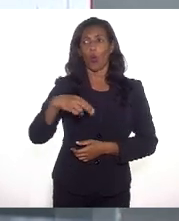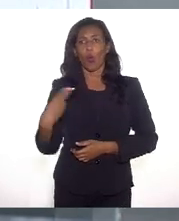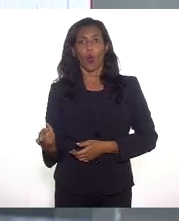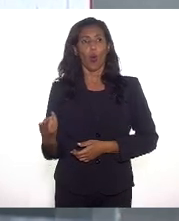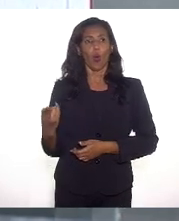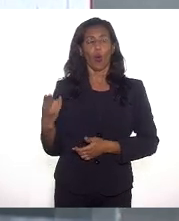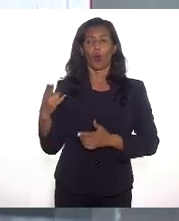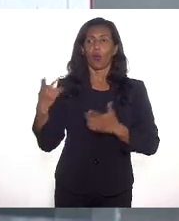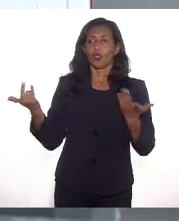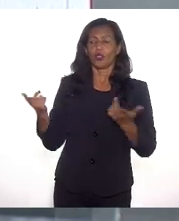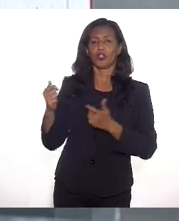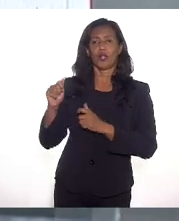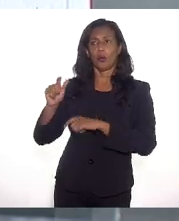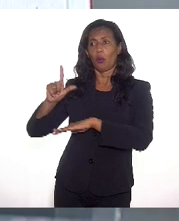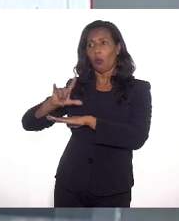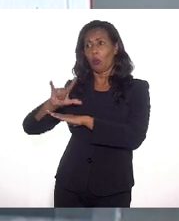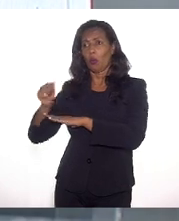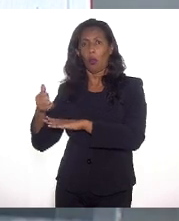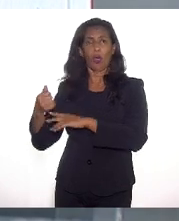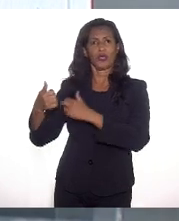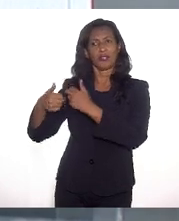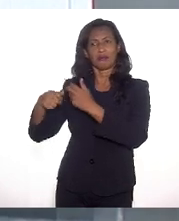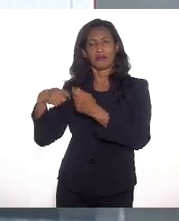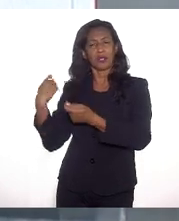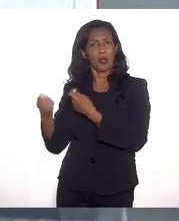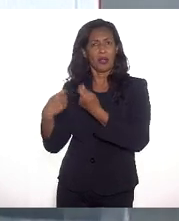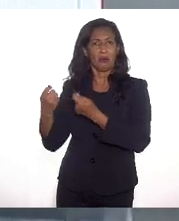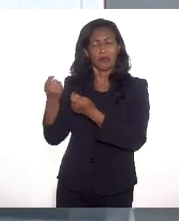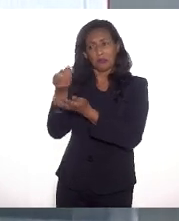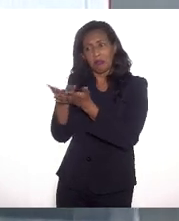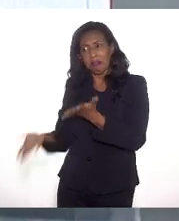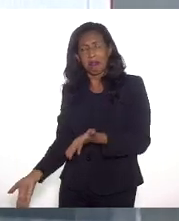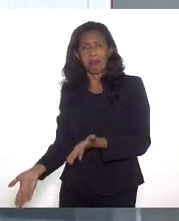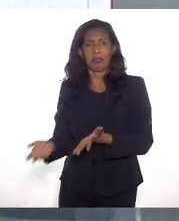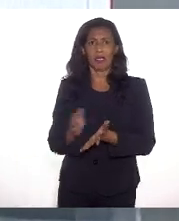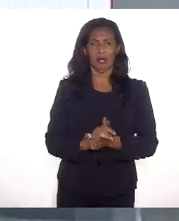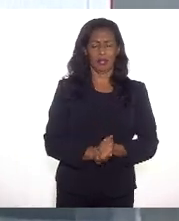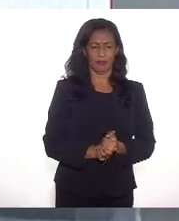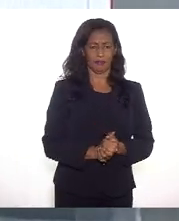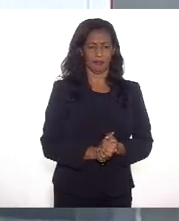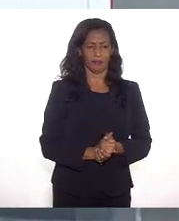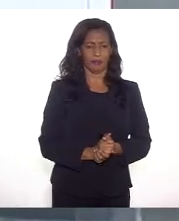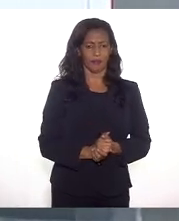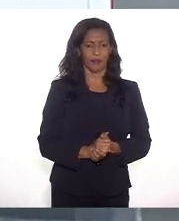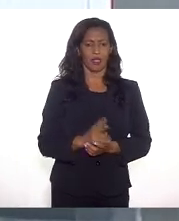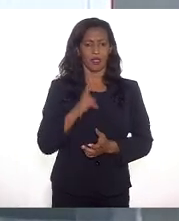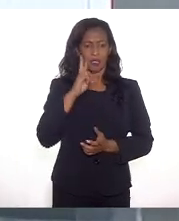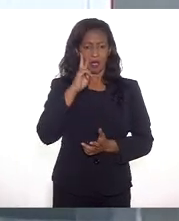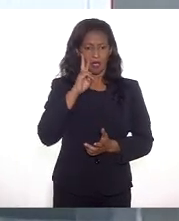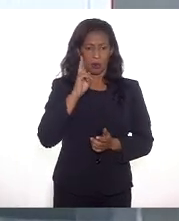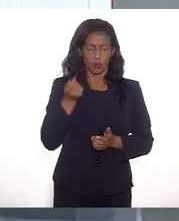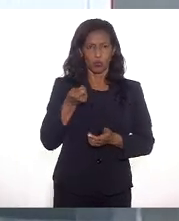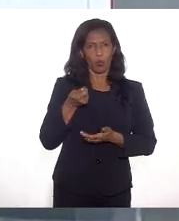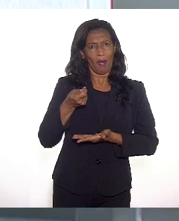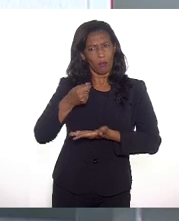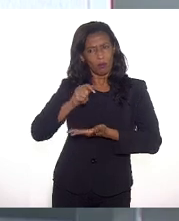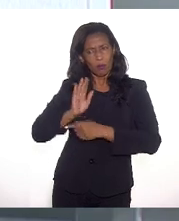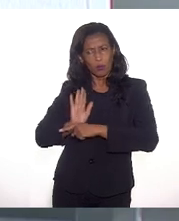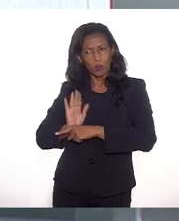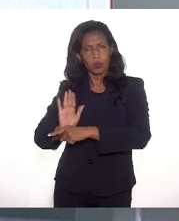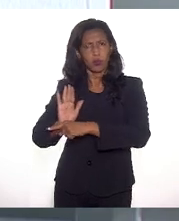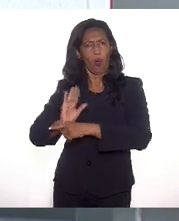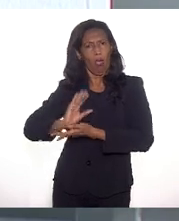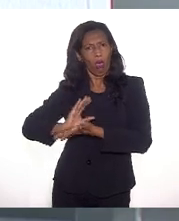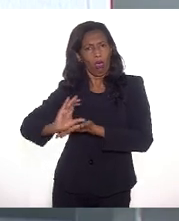negócios muito prejudicados por causa da pandemia. Então, teremos uma previsão inicial de investimento. E por que a gente